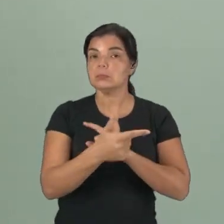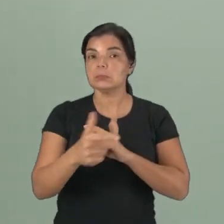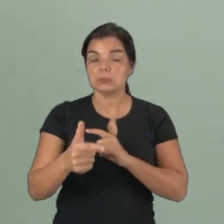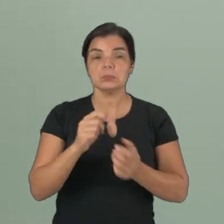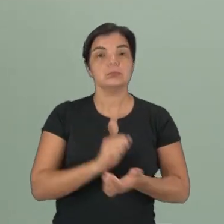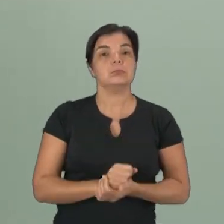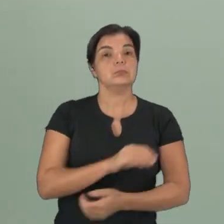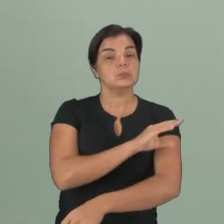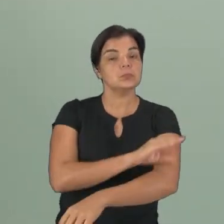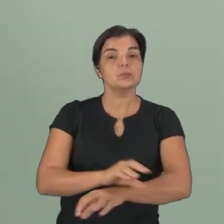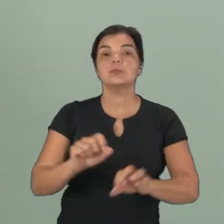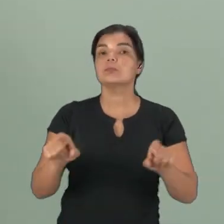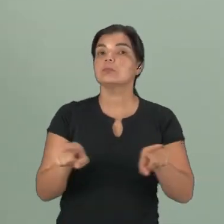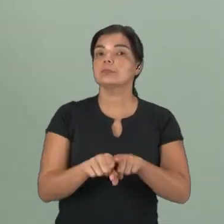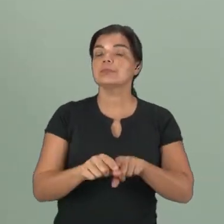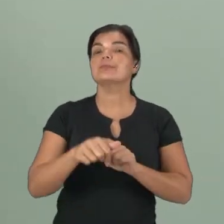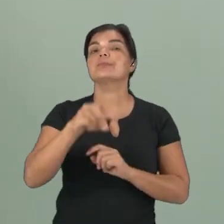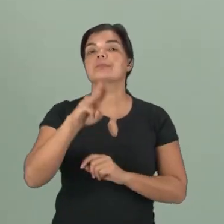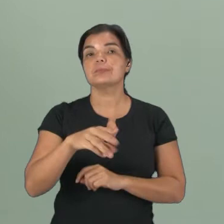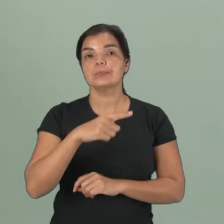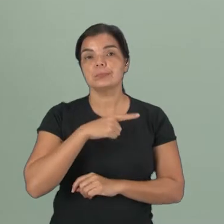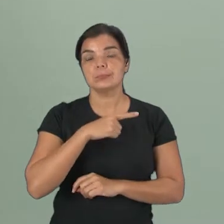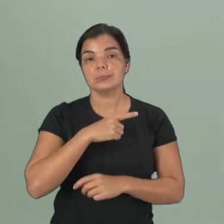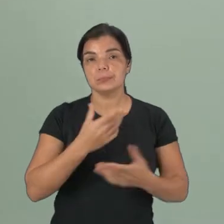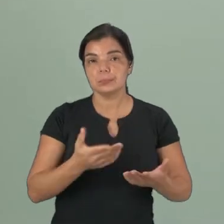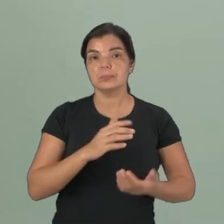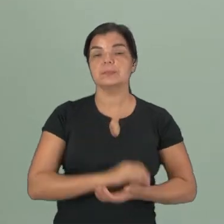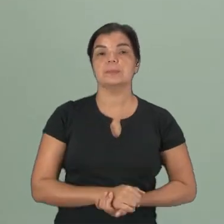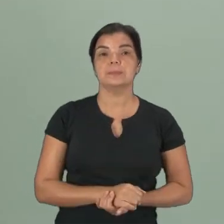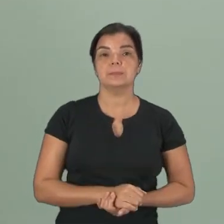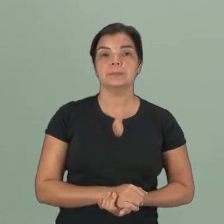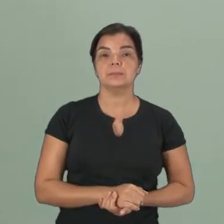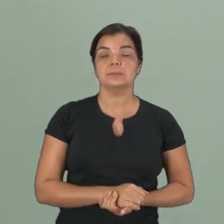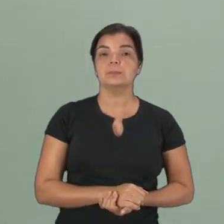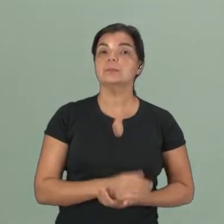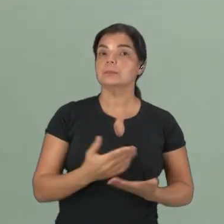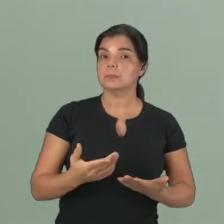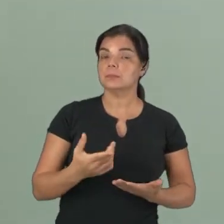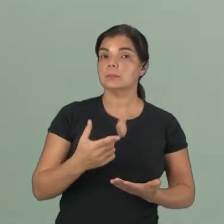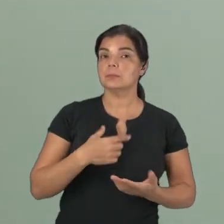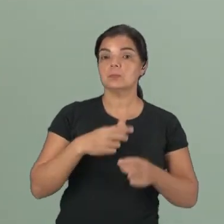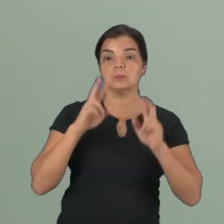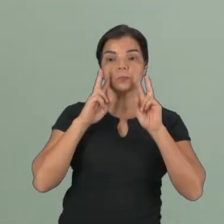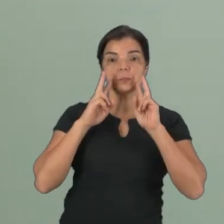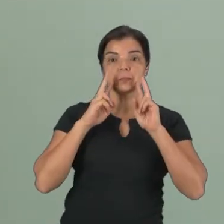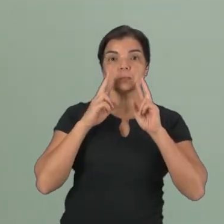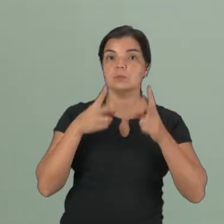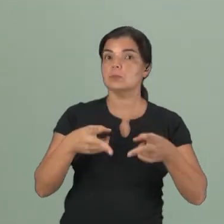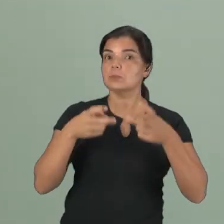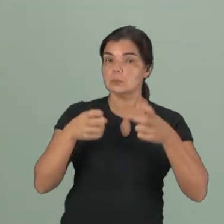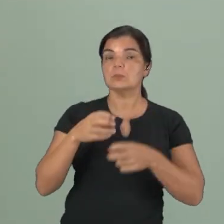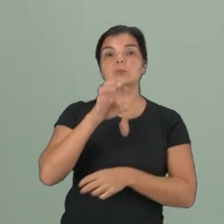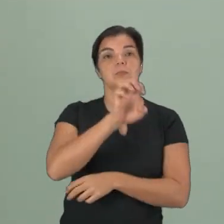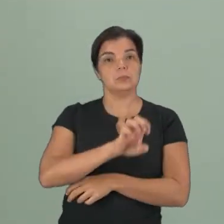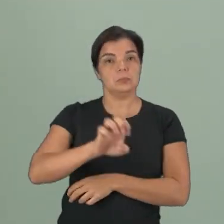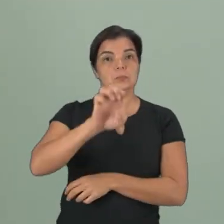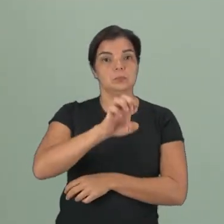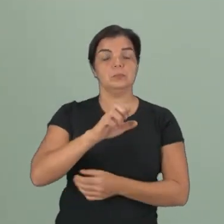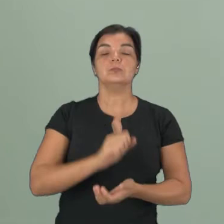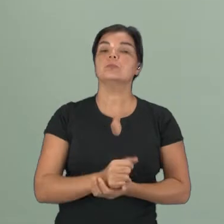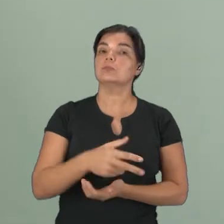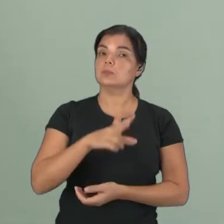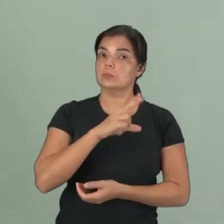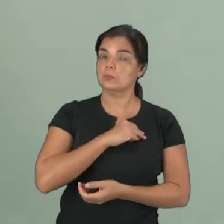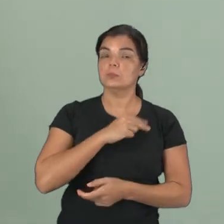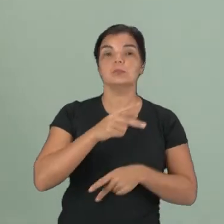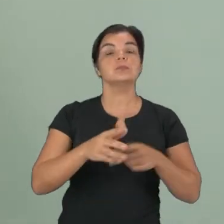cultura, se não tinham civilização, quem tinha que... No caso, isso, segundo a visão dos europeus, eram eles, certo? Eram esses europeus,